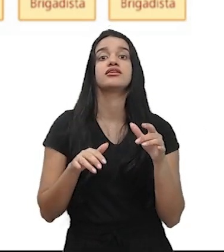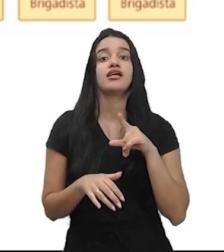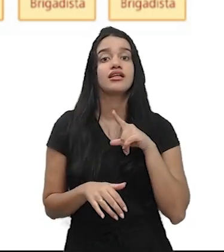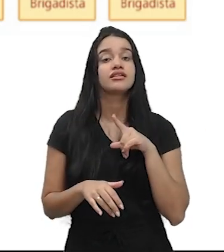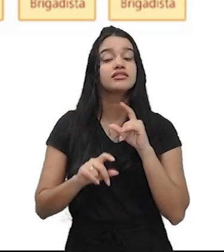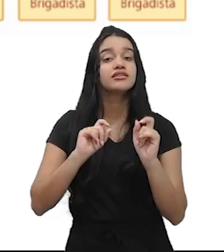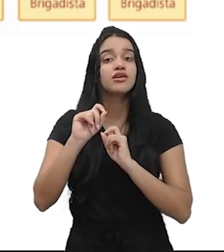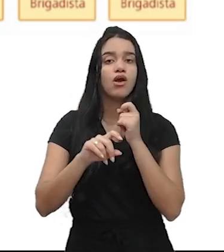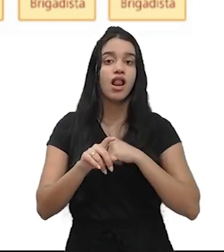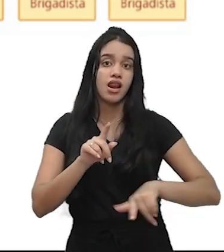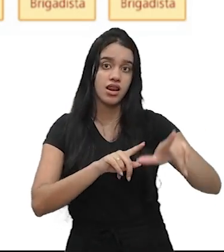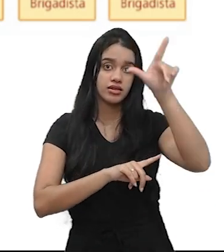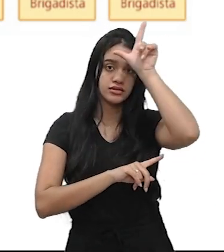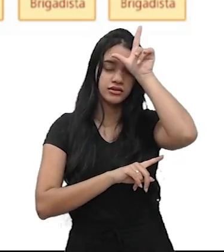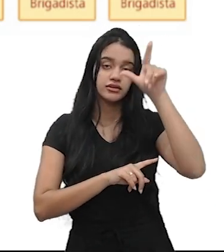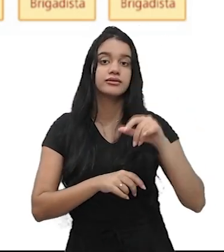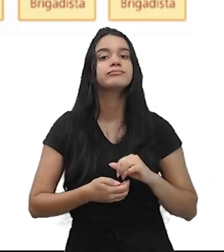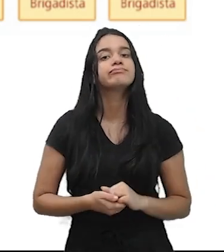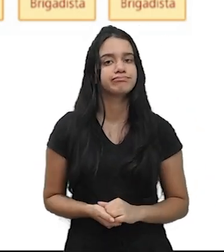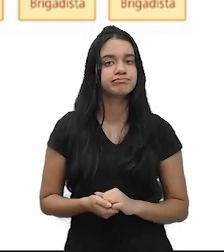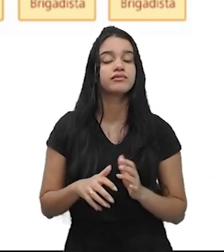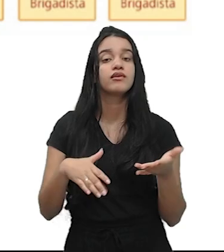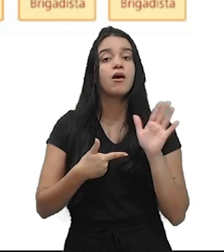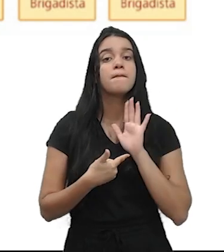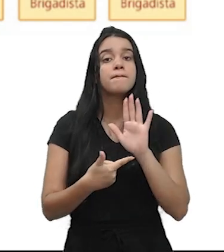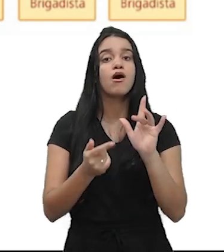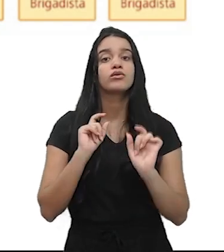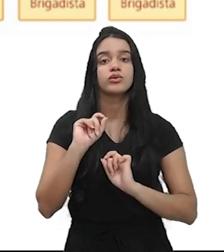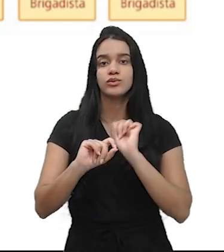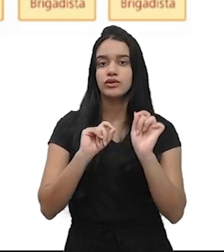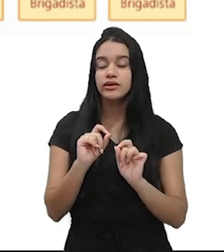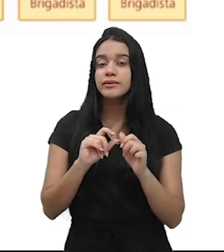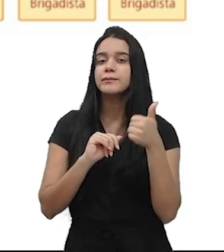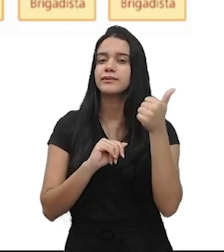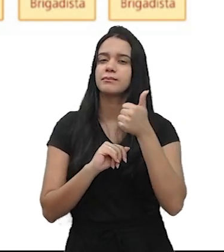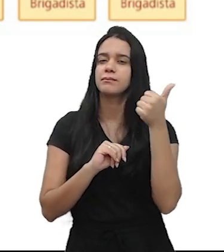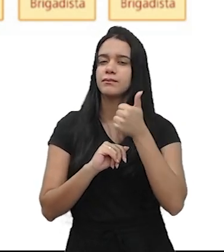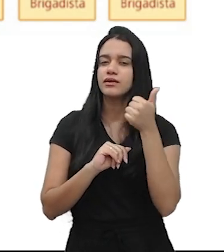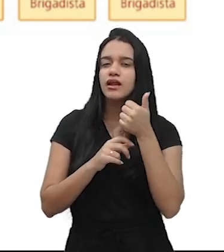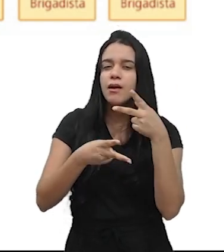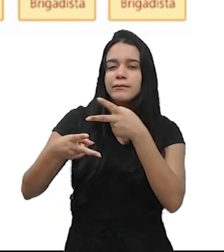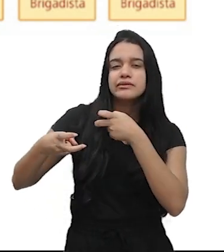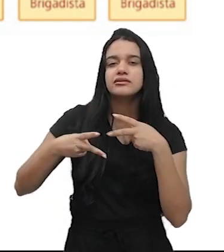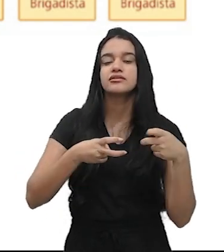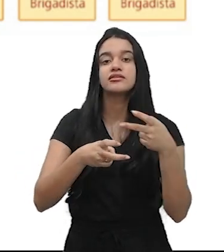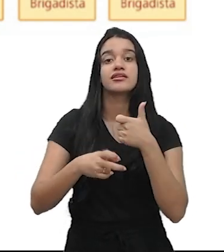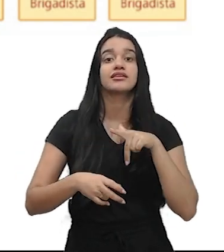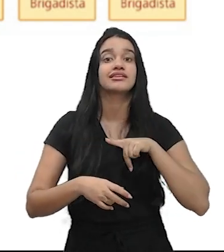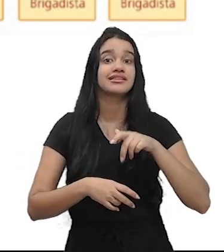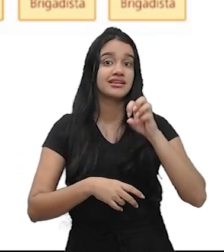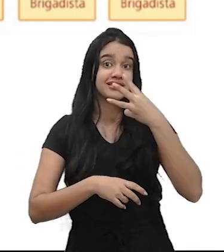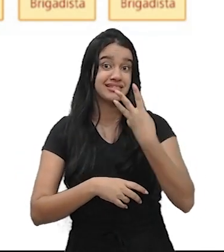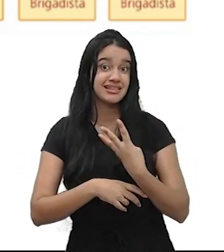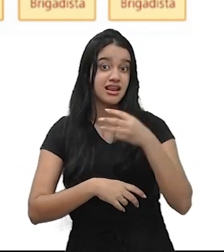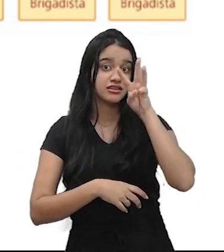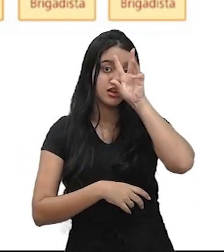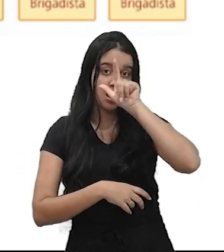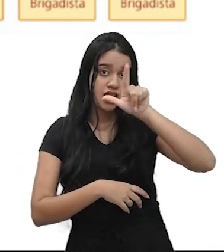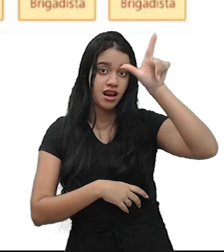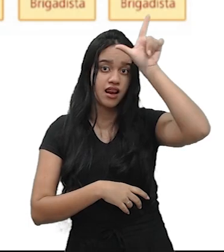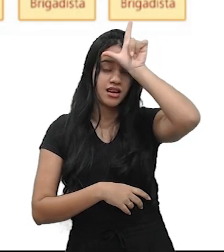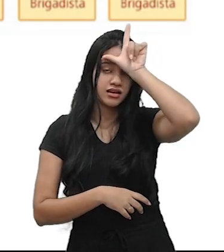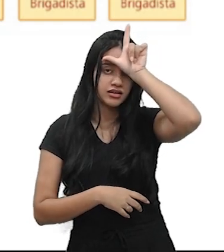os líderes, tá? Isso indica que, para a primeira imagem, existem 3 líderes. Indica que há